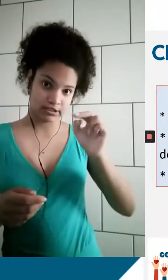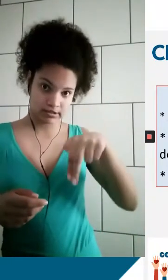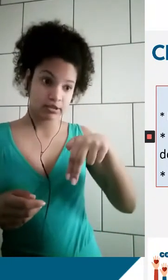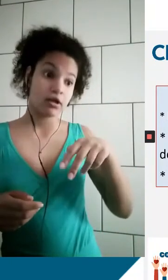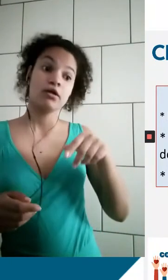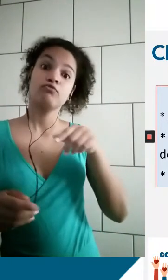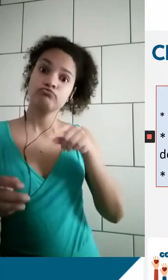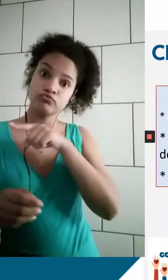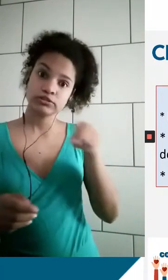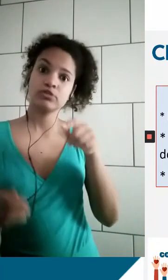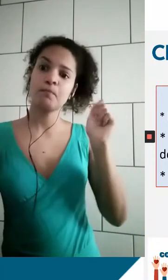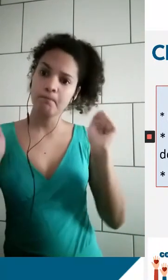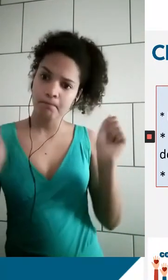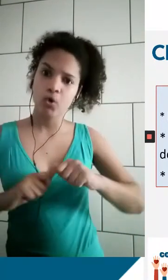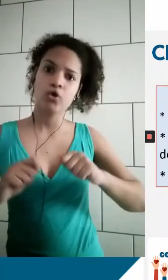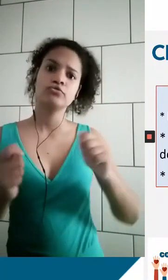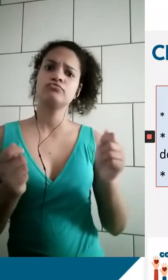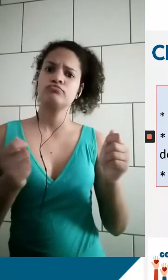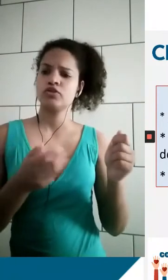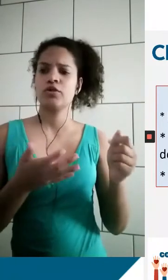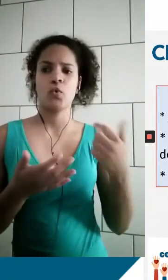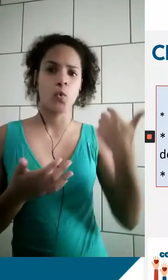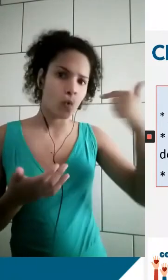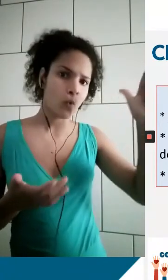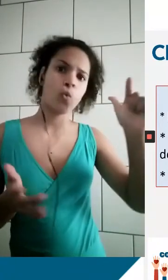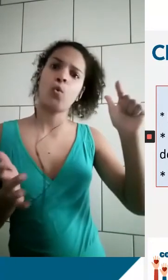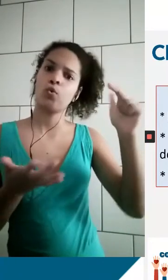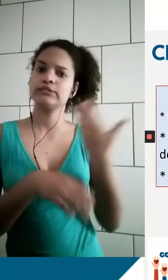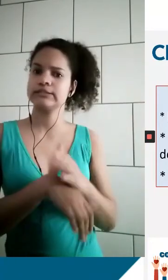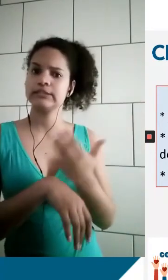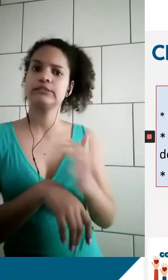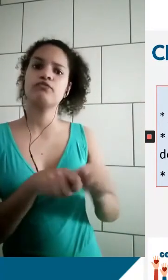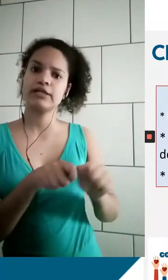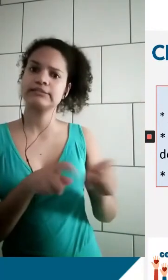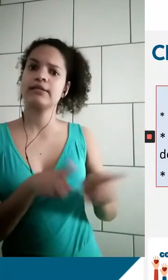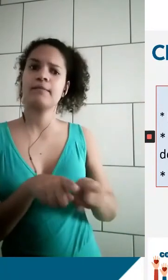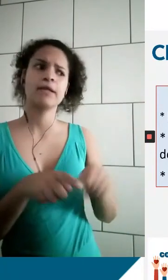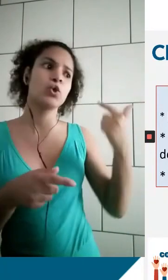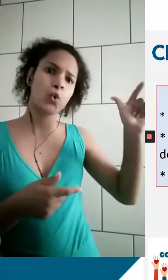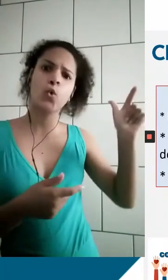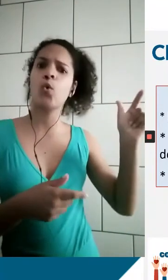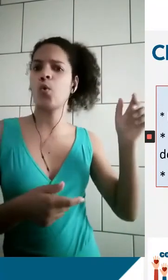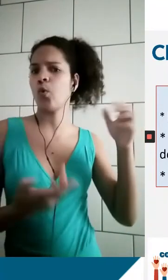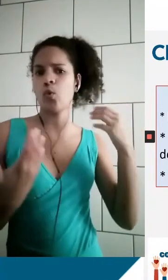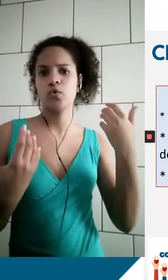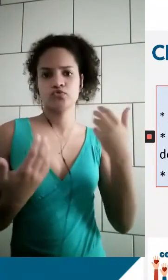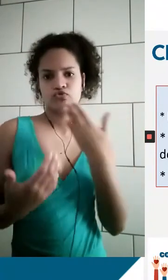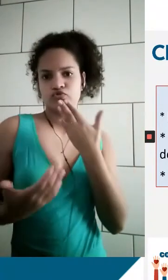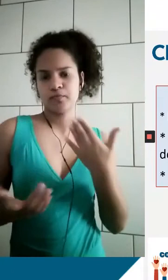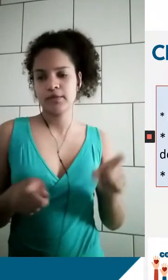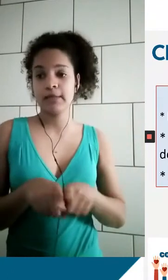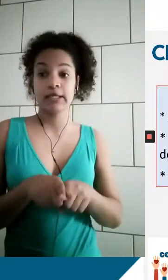pegar exercícios de proteínas e desenvolver de outras substâncias também, né? Então essa é a ideia